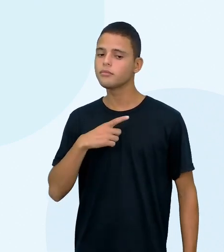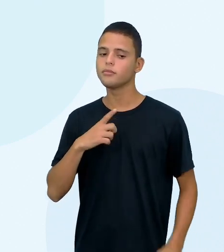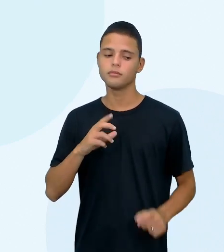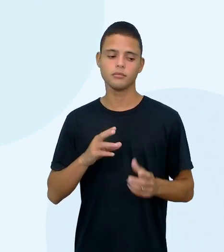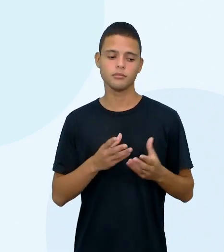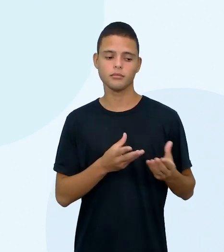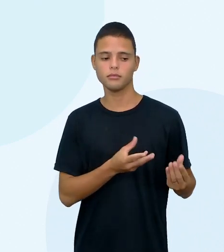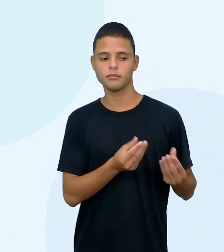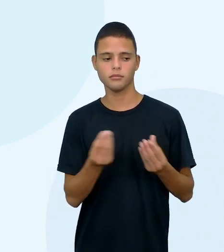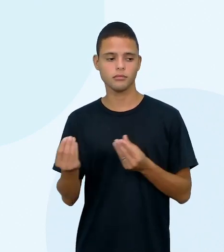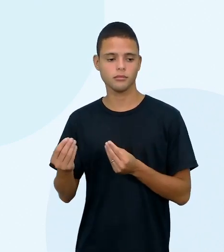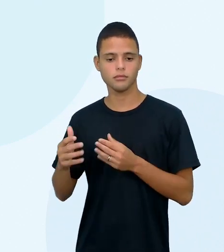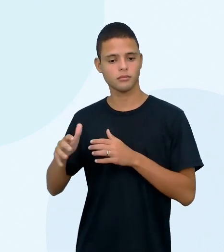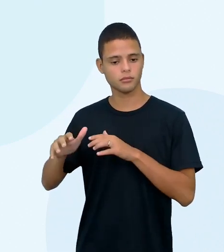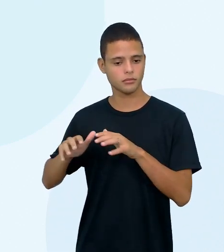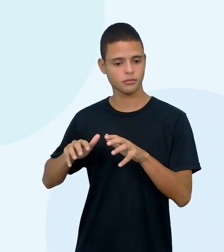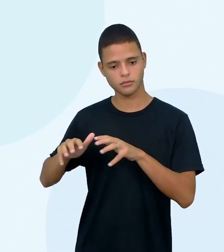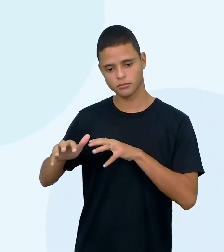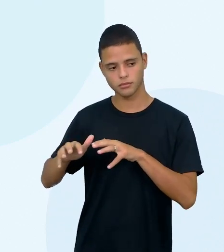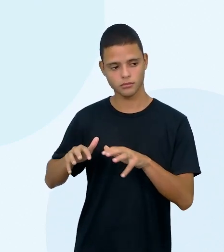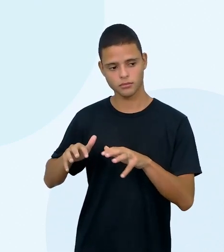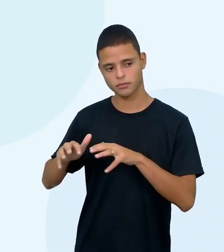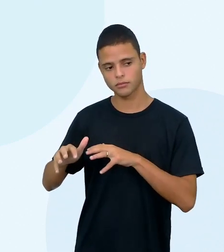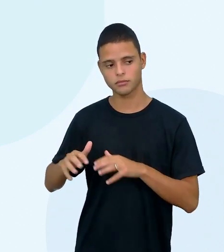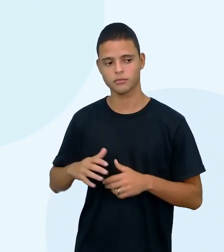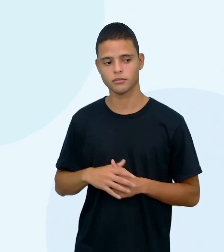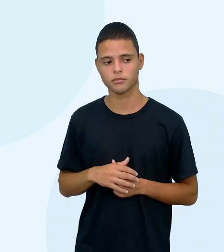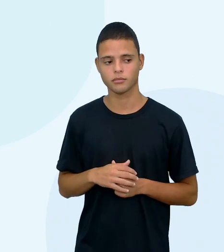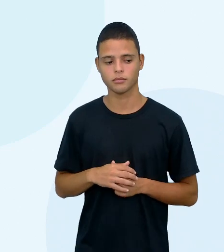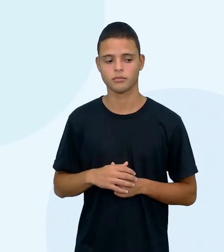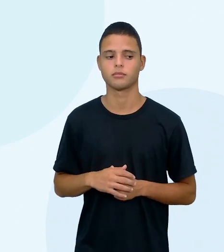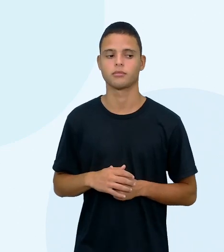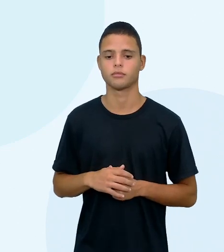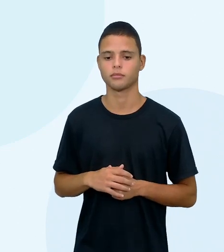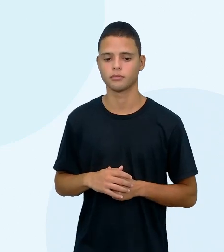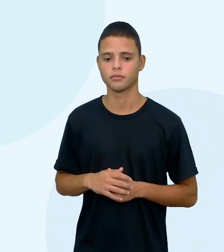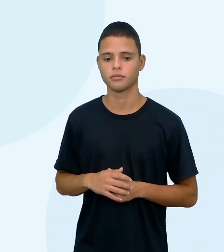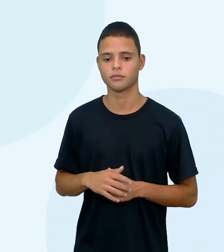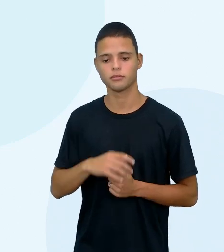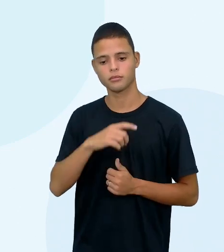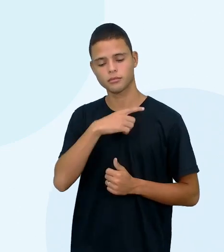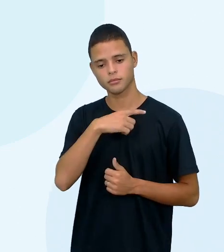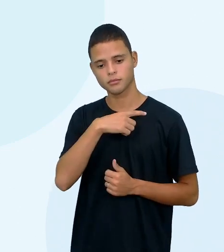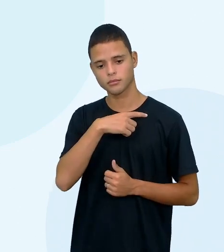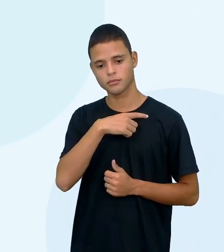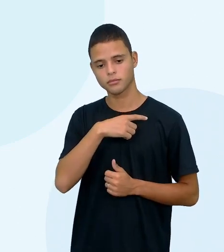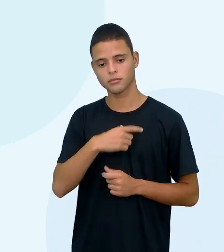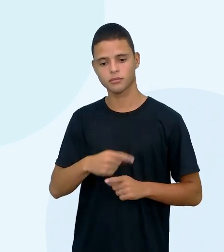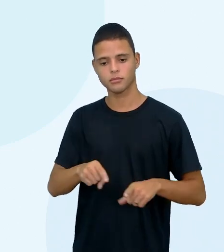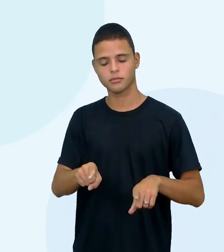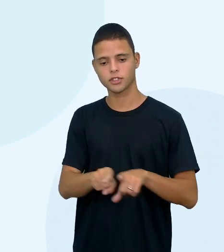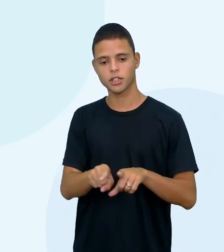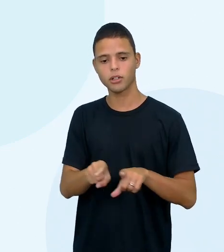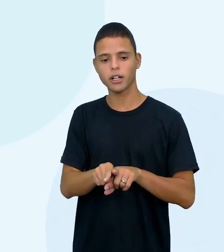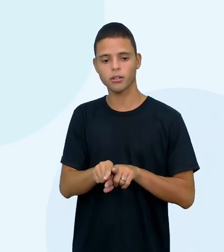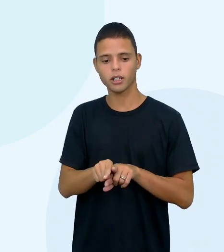de movimentos que a gente chama de movimentos peristálticos. E esses movimentos